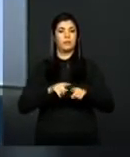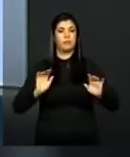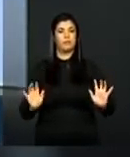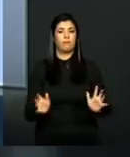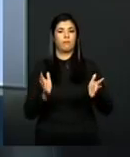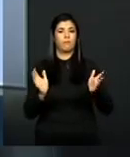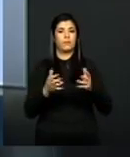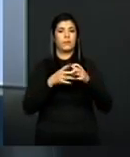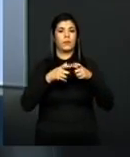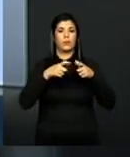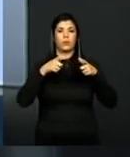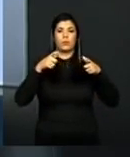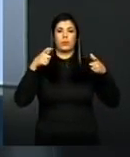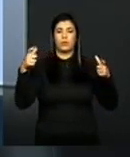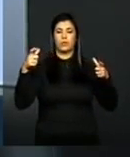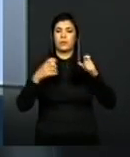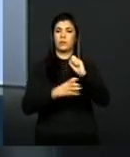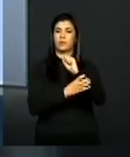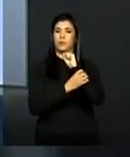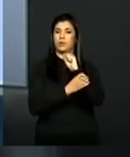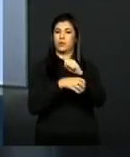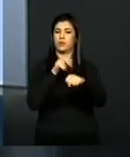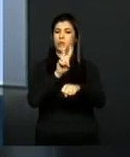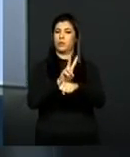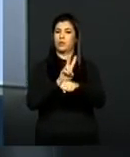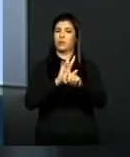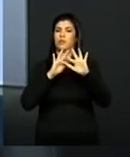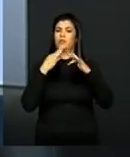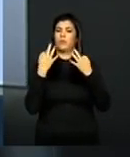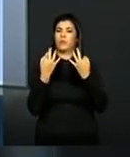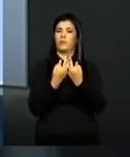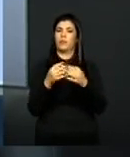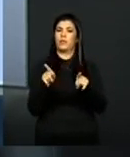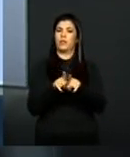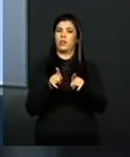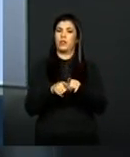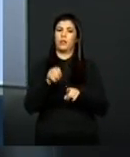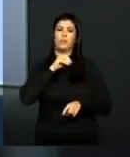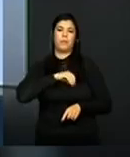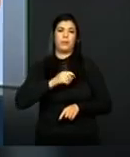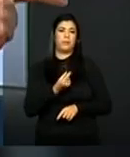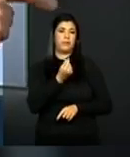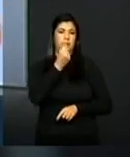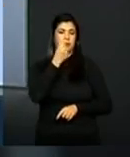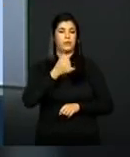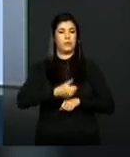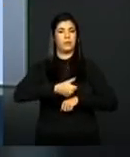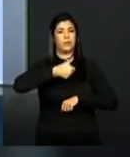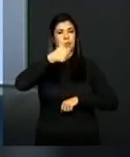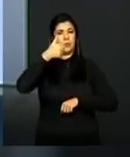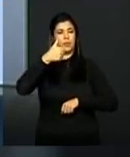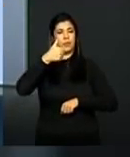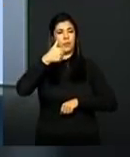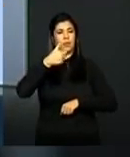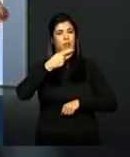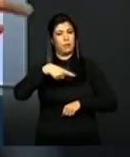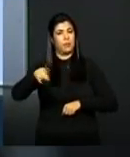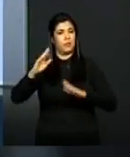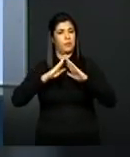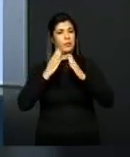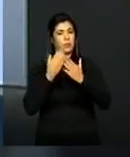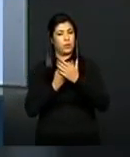aumentar não só a produção, a segurança alimentar para a família, mas também a renda, para melhorar a ida da escola,